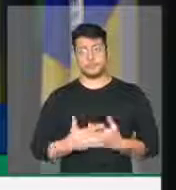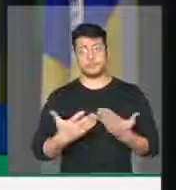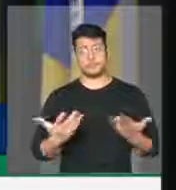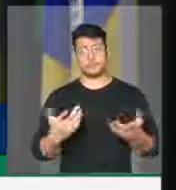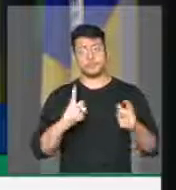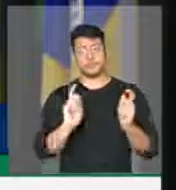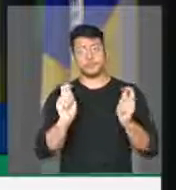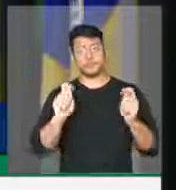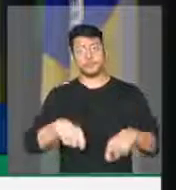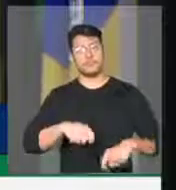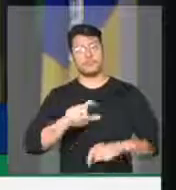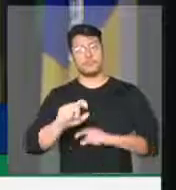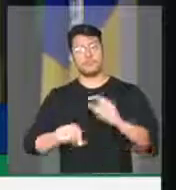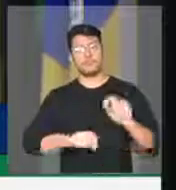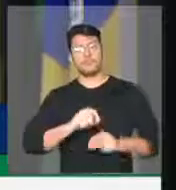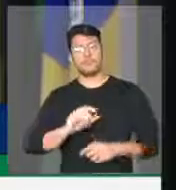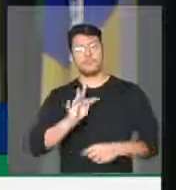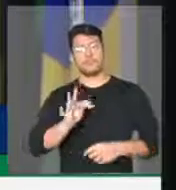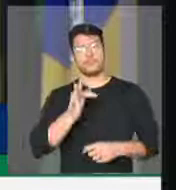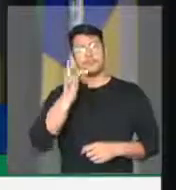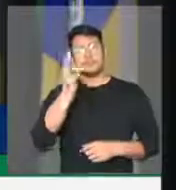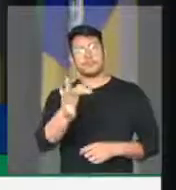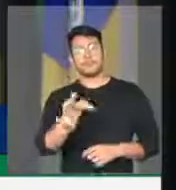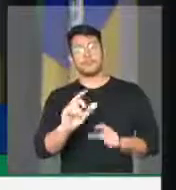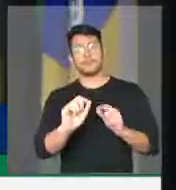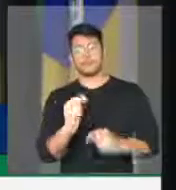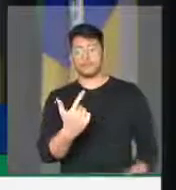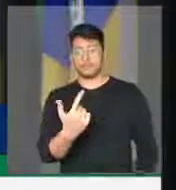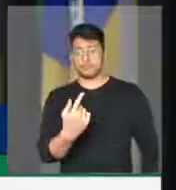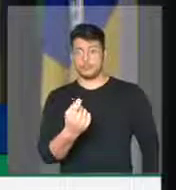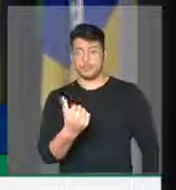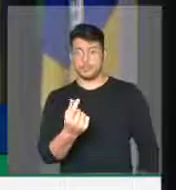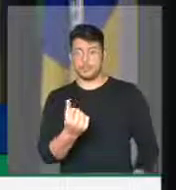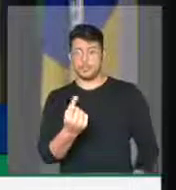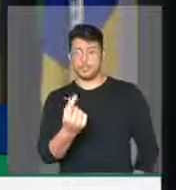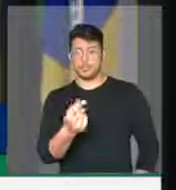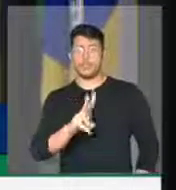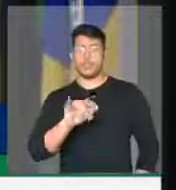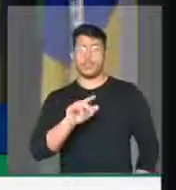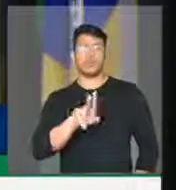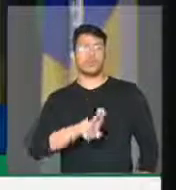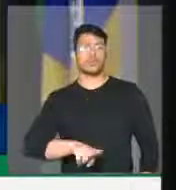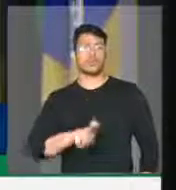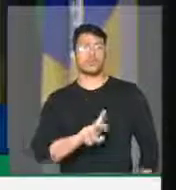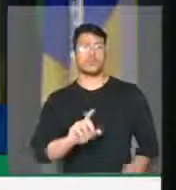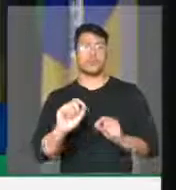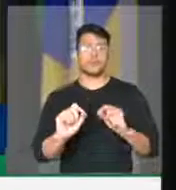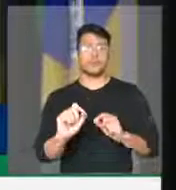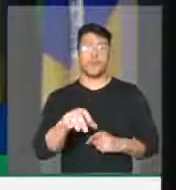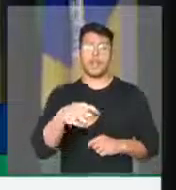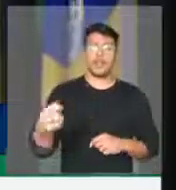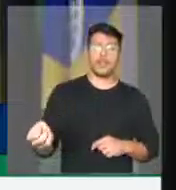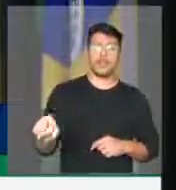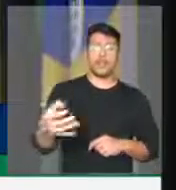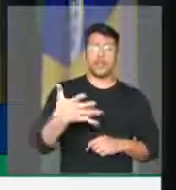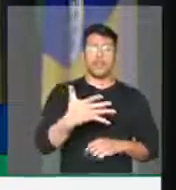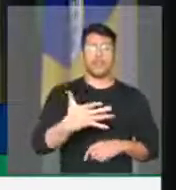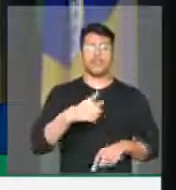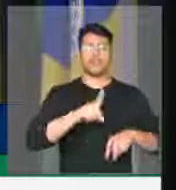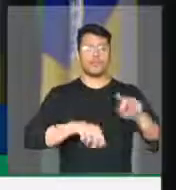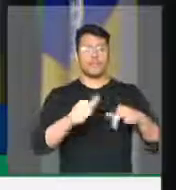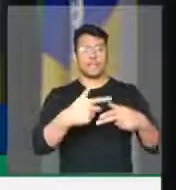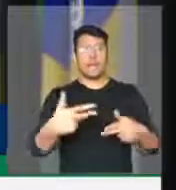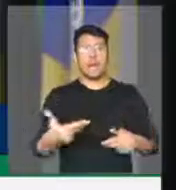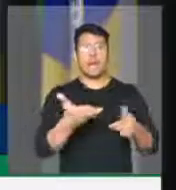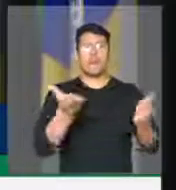permitirá que futuramente os recursos possam ser utilizados para a renovação contínua da Frota